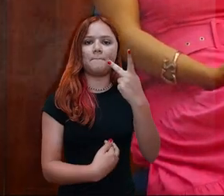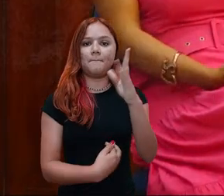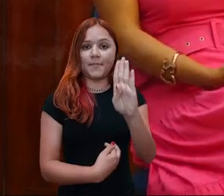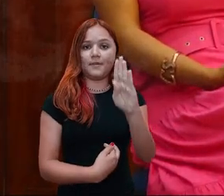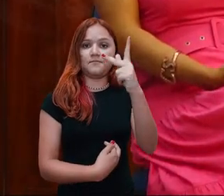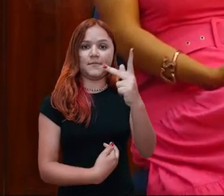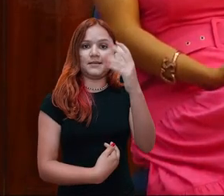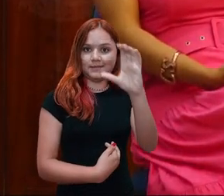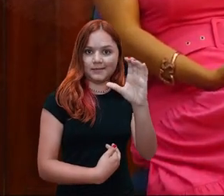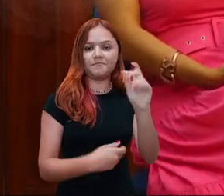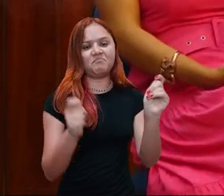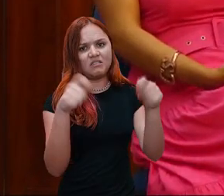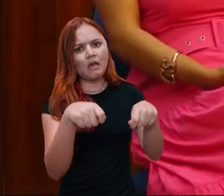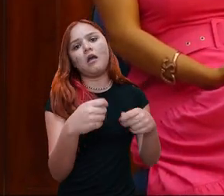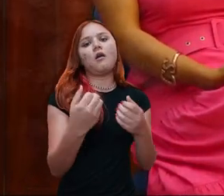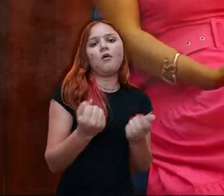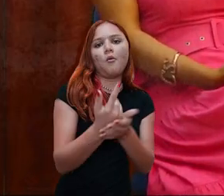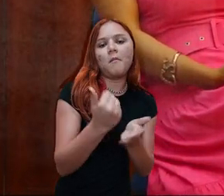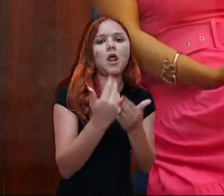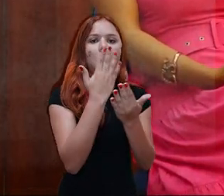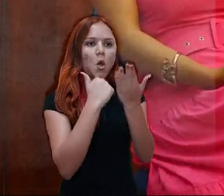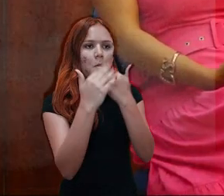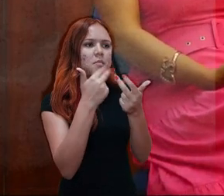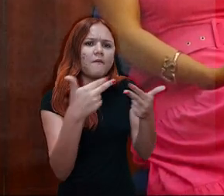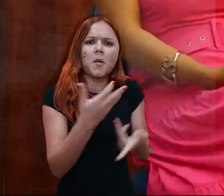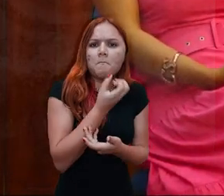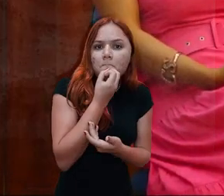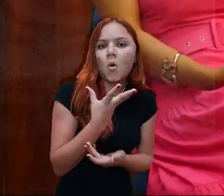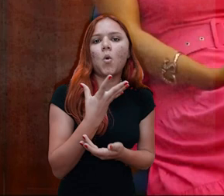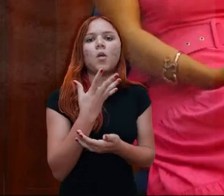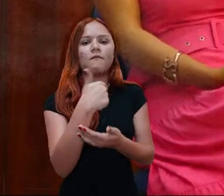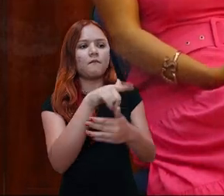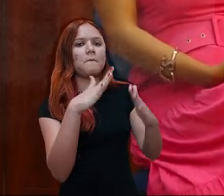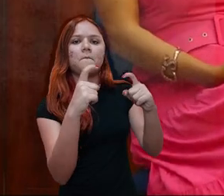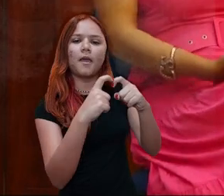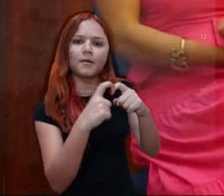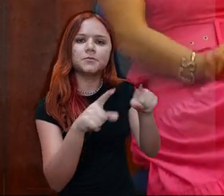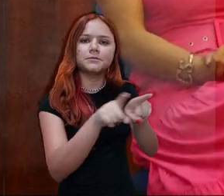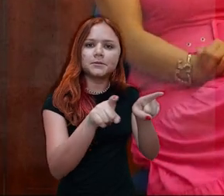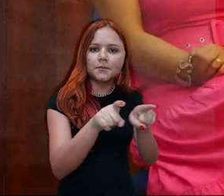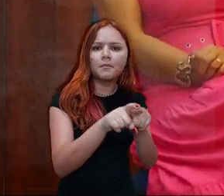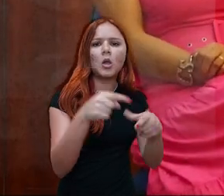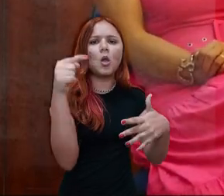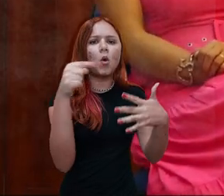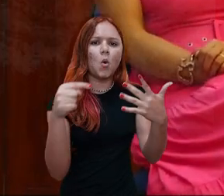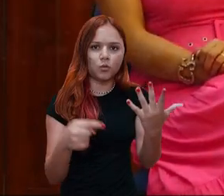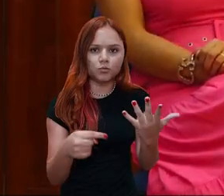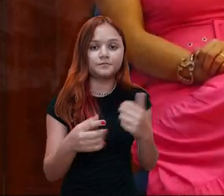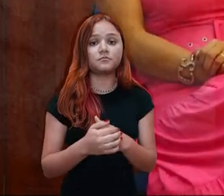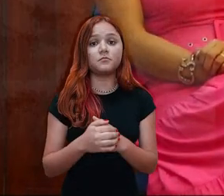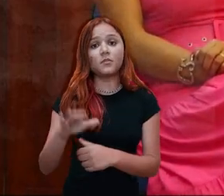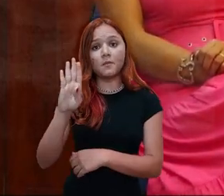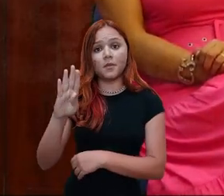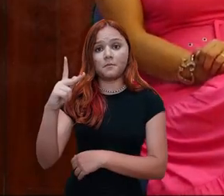aquele aluno, vai poder investir na alimentação, levar em alguma consulta. O BPC é o benefício